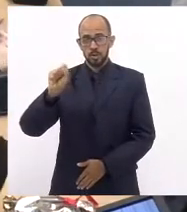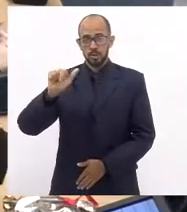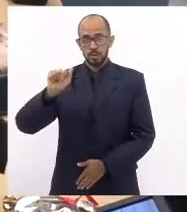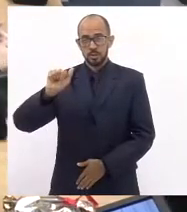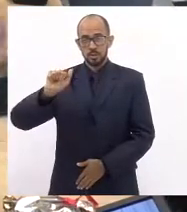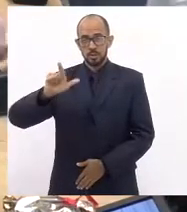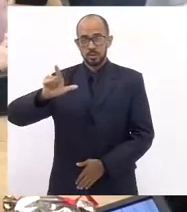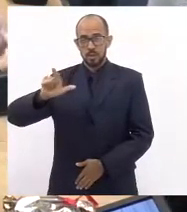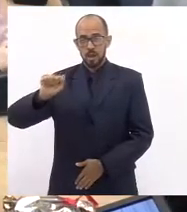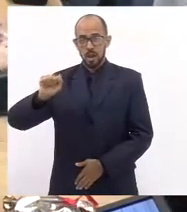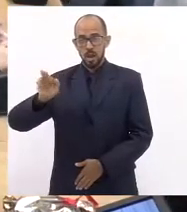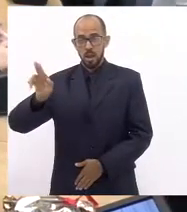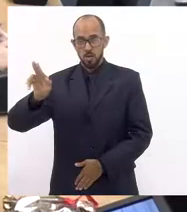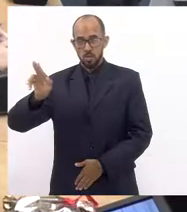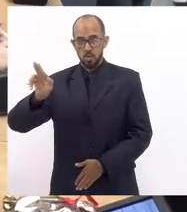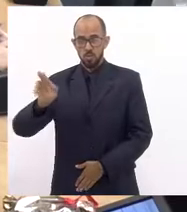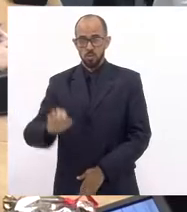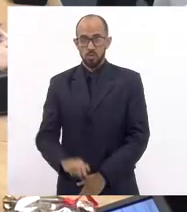Soares.